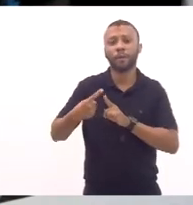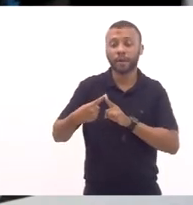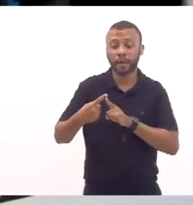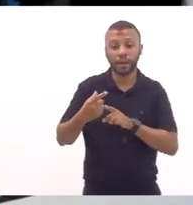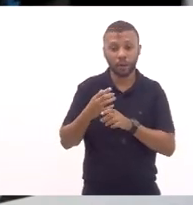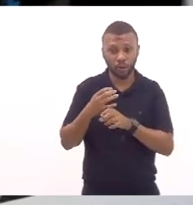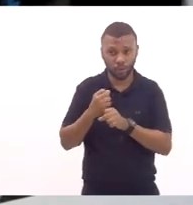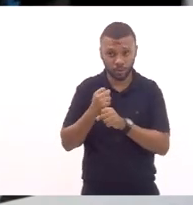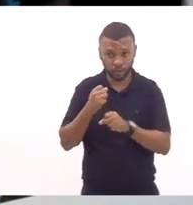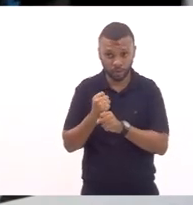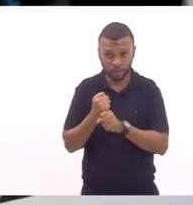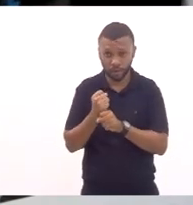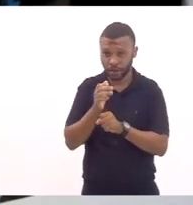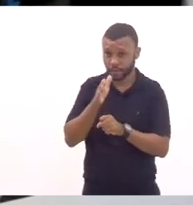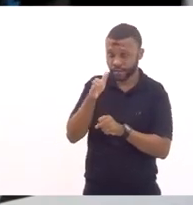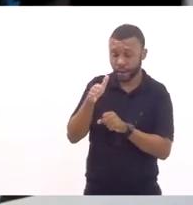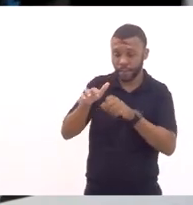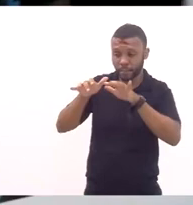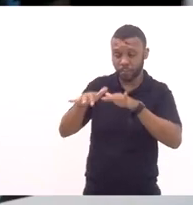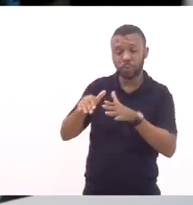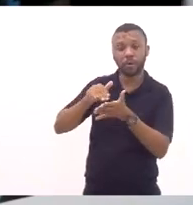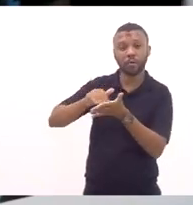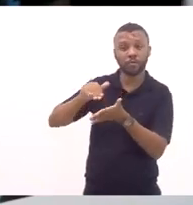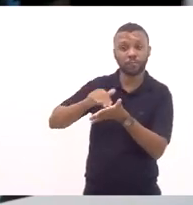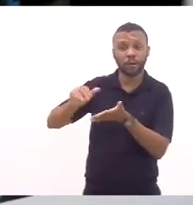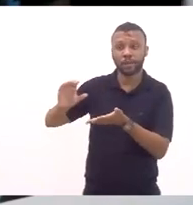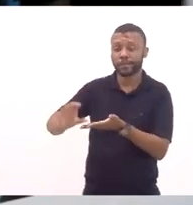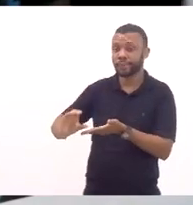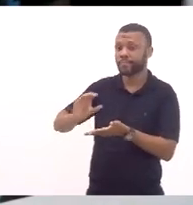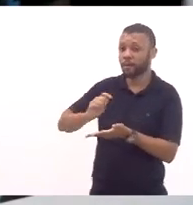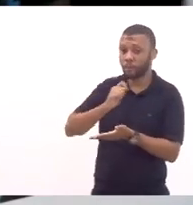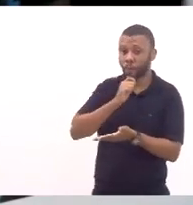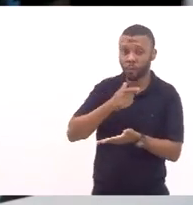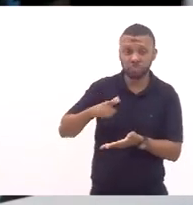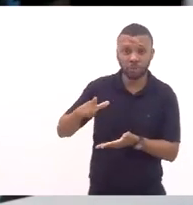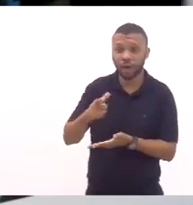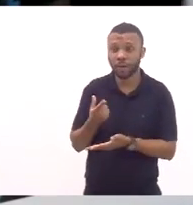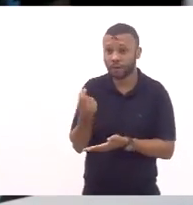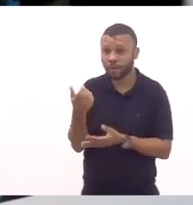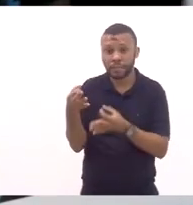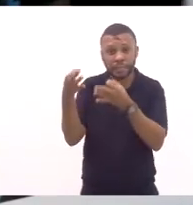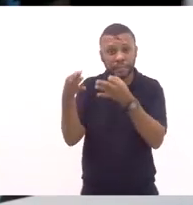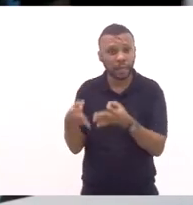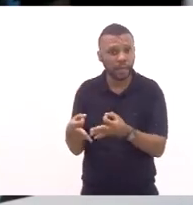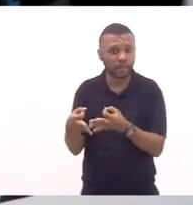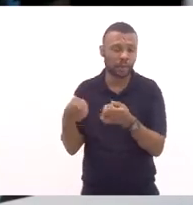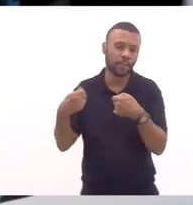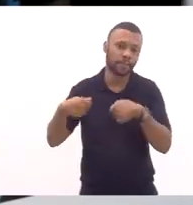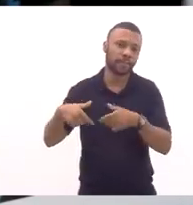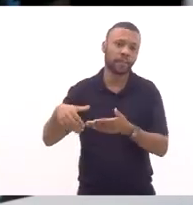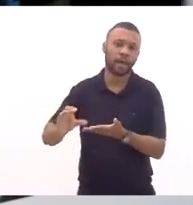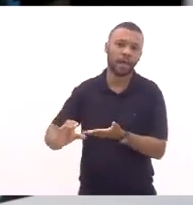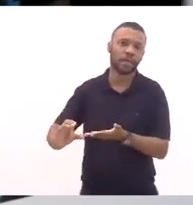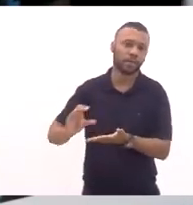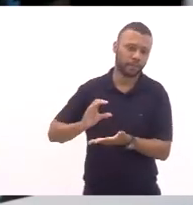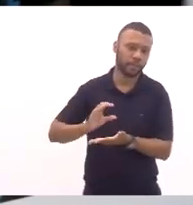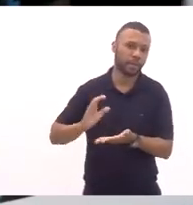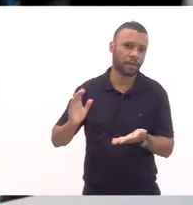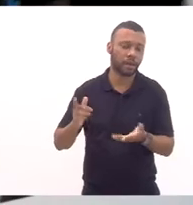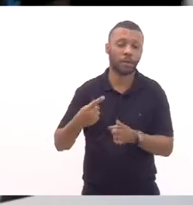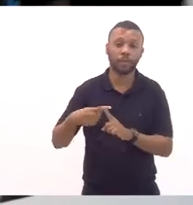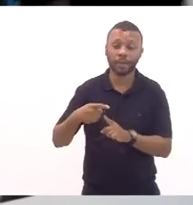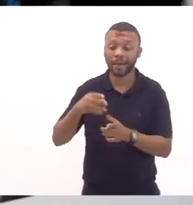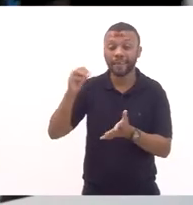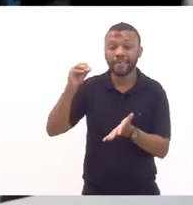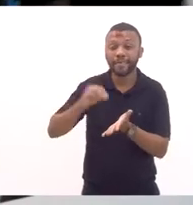vai para um escritório e acaba não recebendo o valor correto que ele tem que receber, porque não tem um